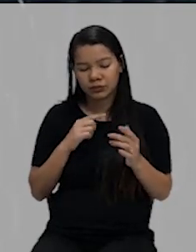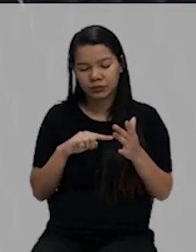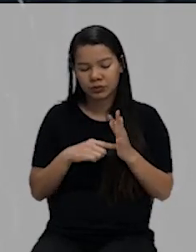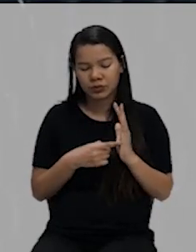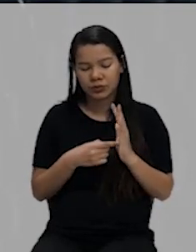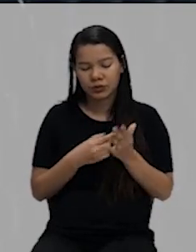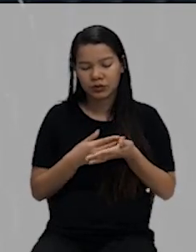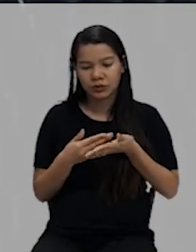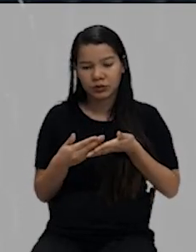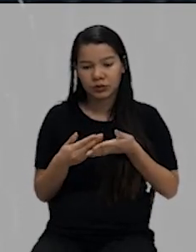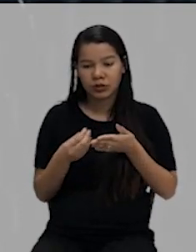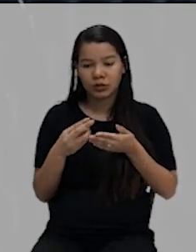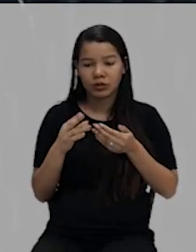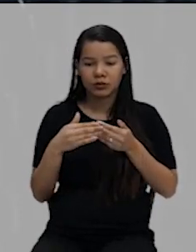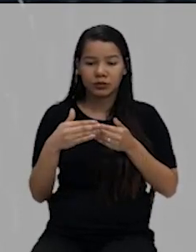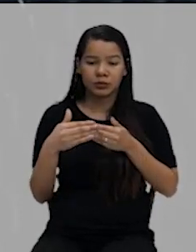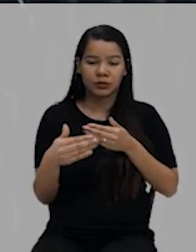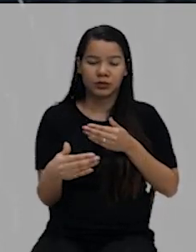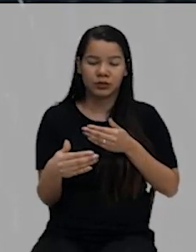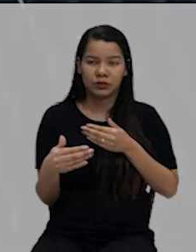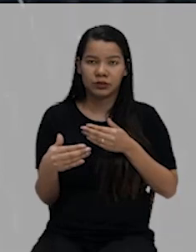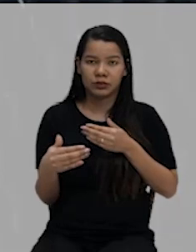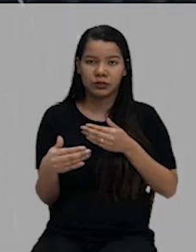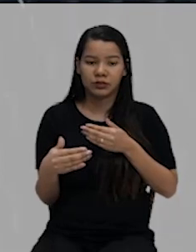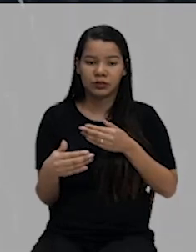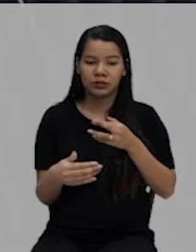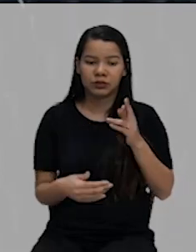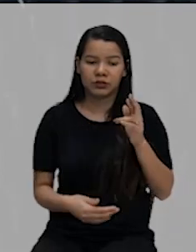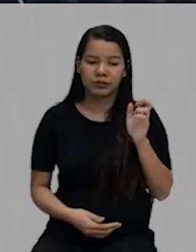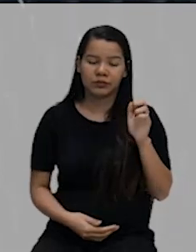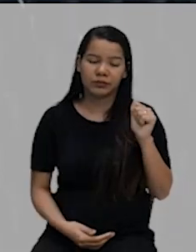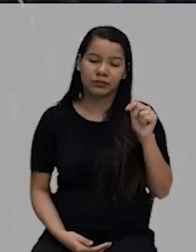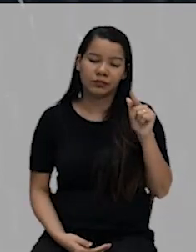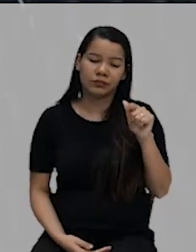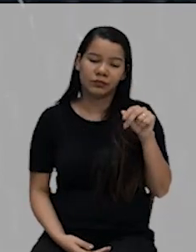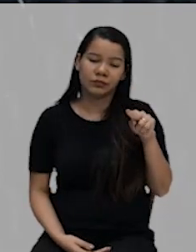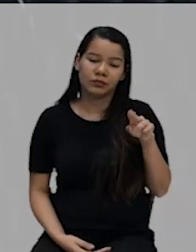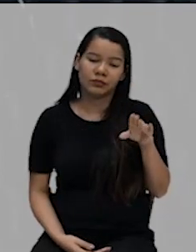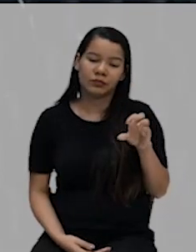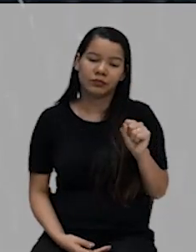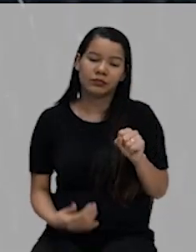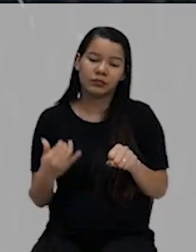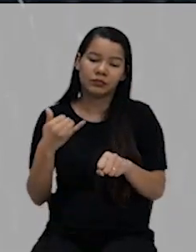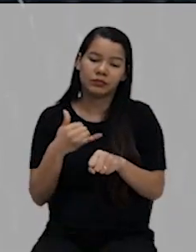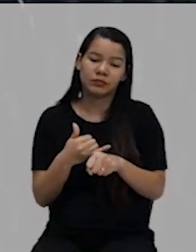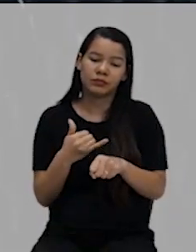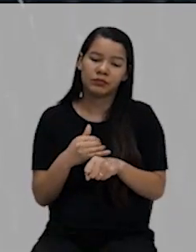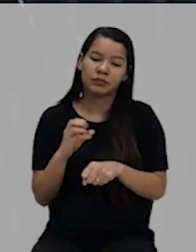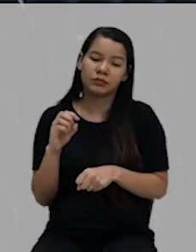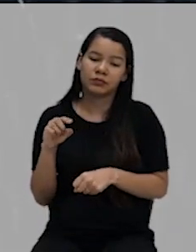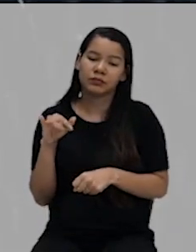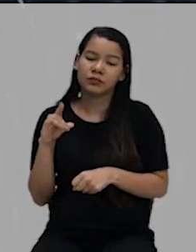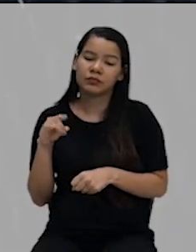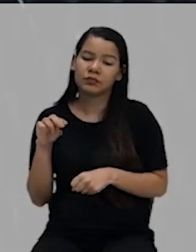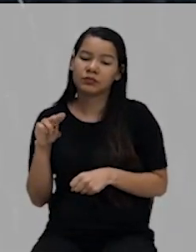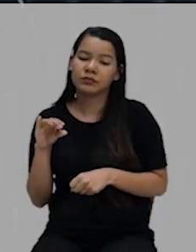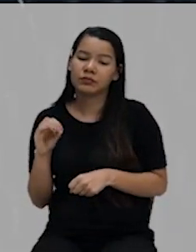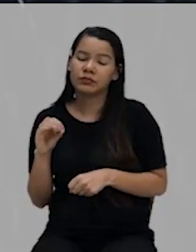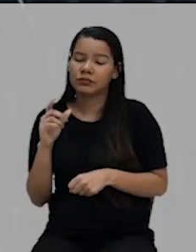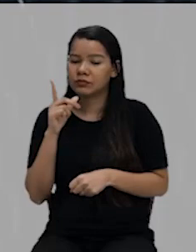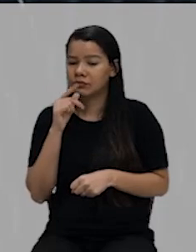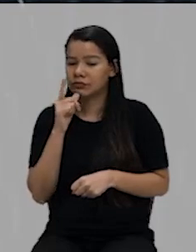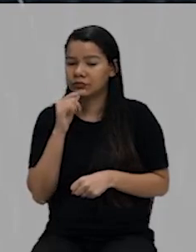inicial, o ponto de partida são os reagentes, ferro, oxigênio e água, e o meu ponto final, meu ponto